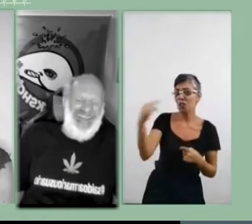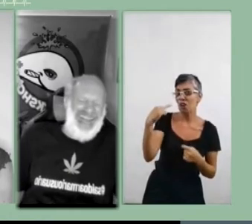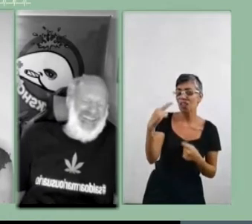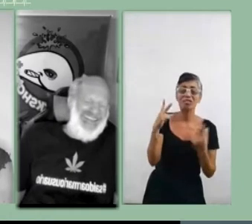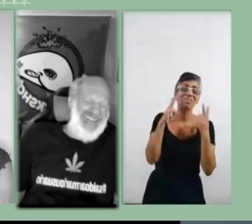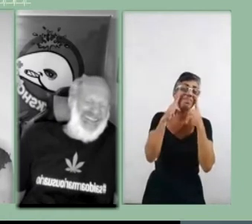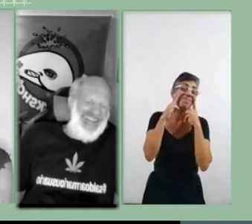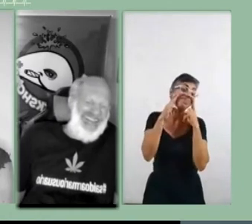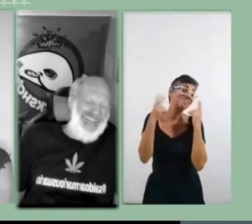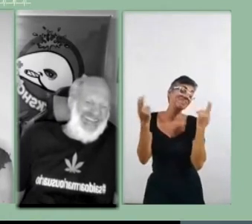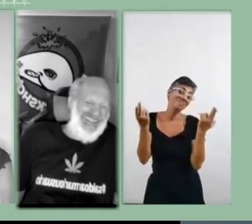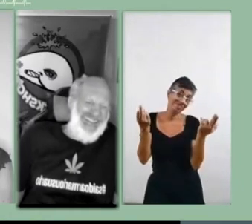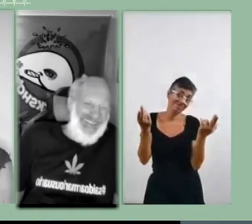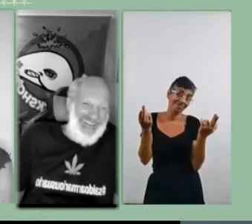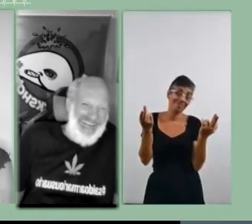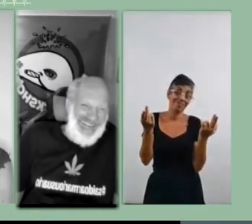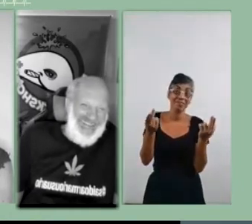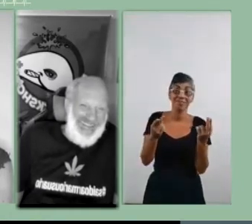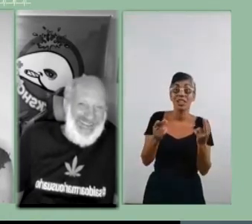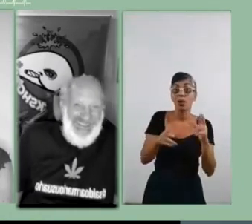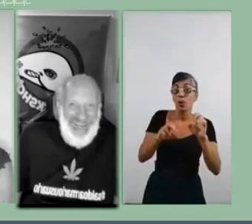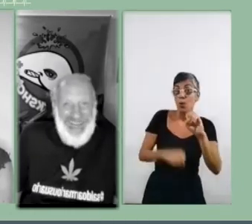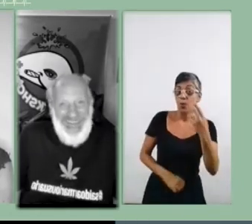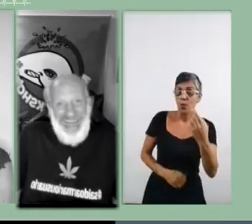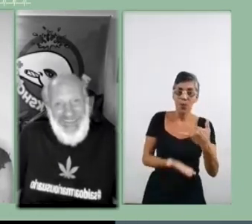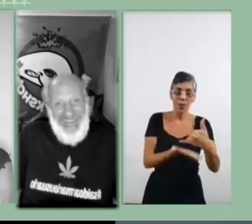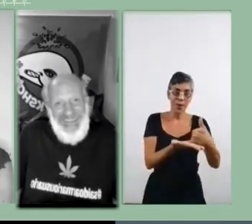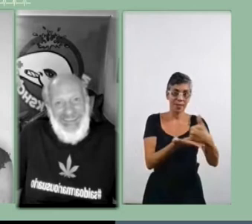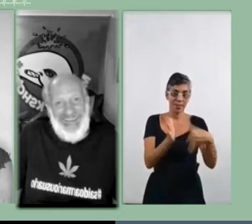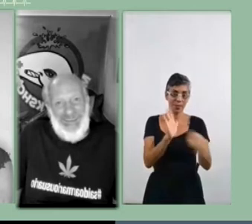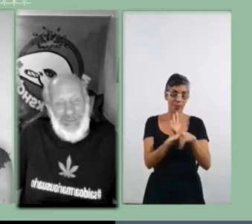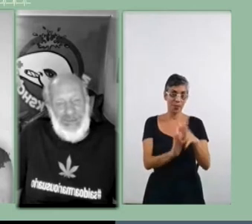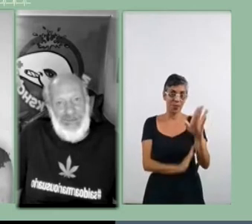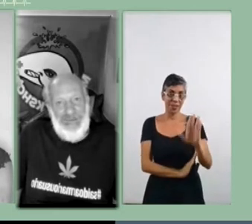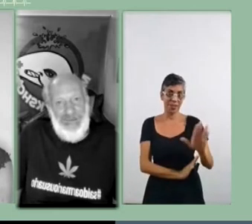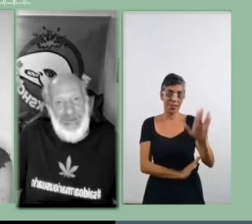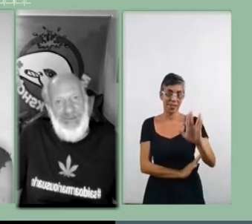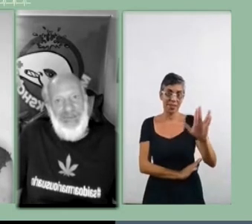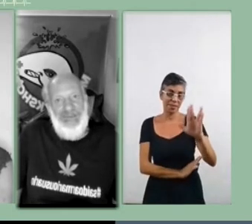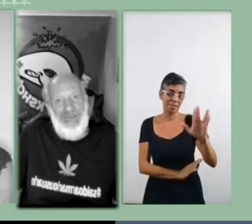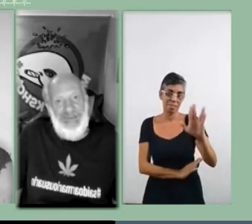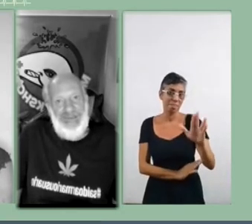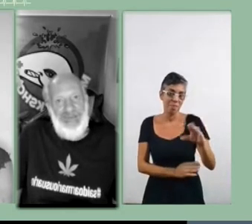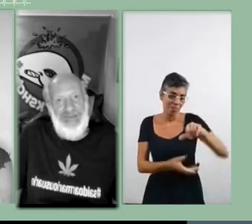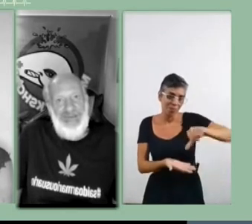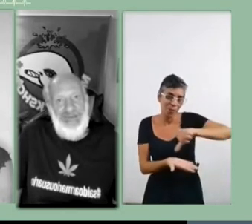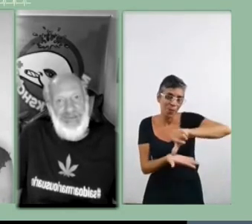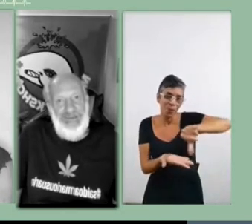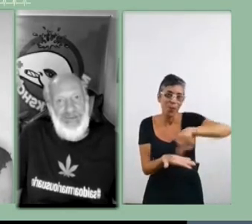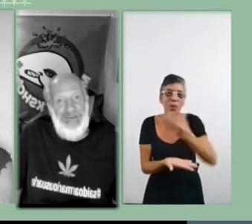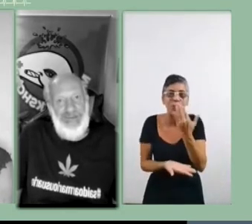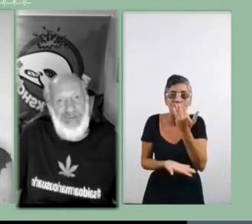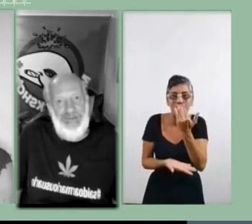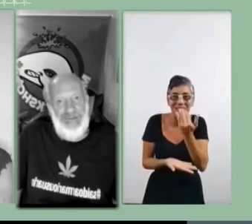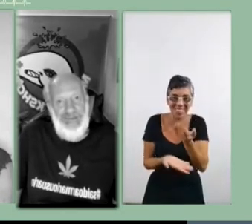Ou se eu coloco um azeite canábico numa refeição e sirvo. Isso aqui,